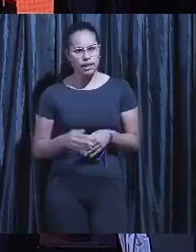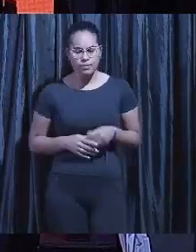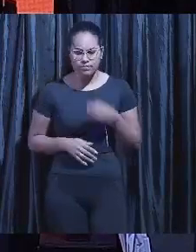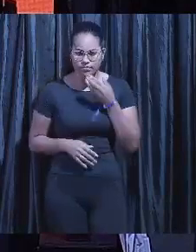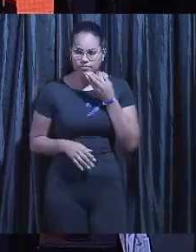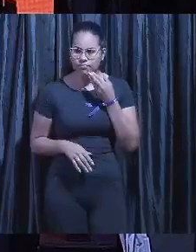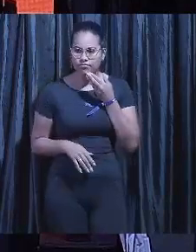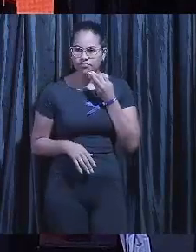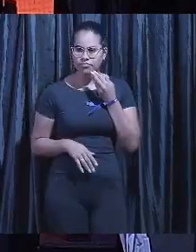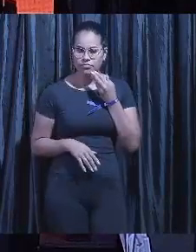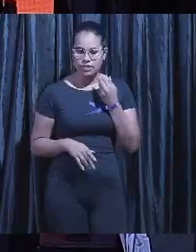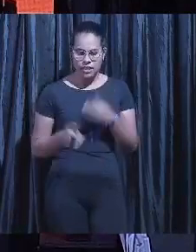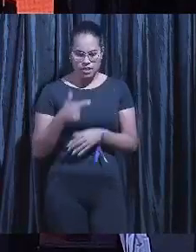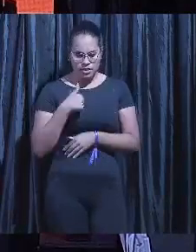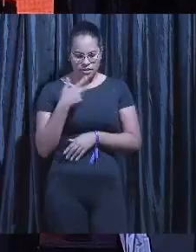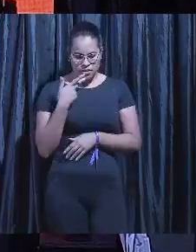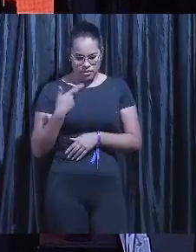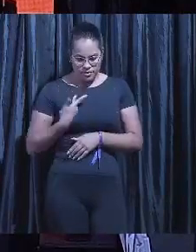como